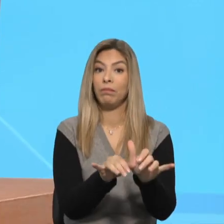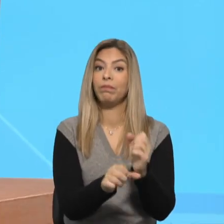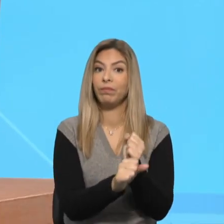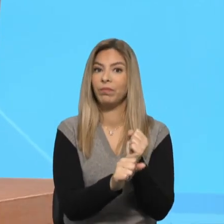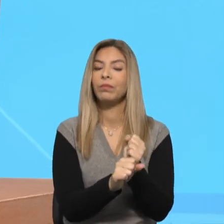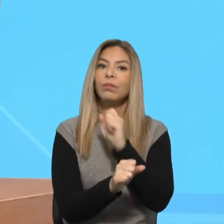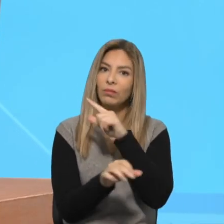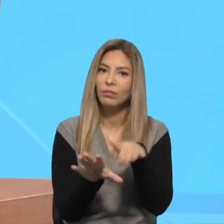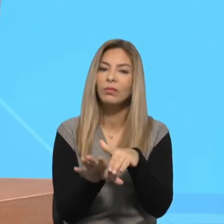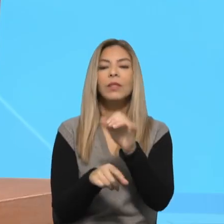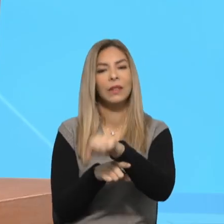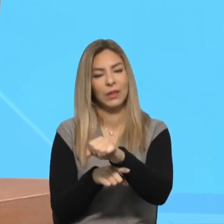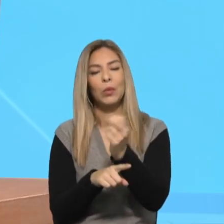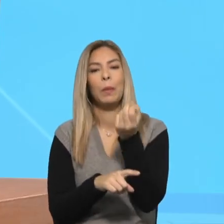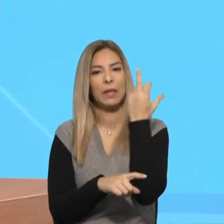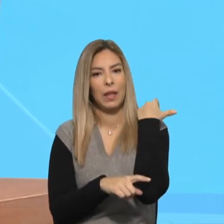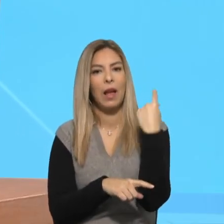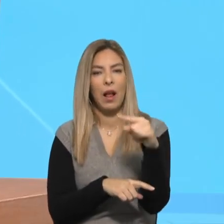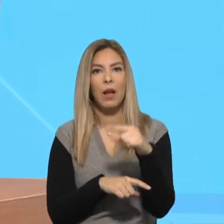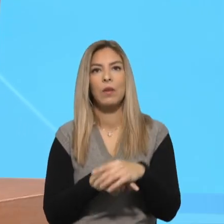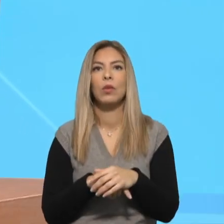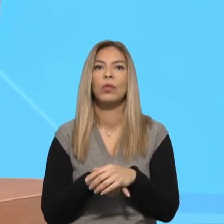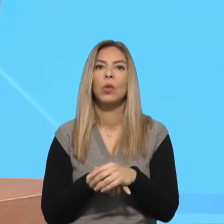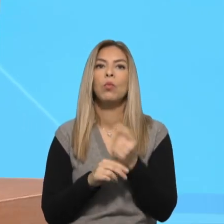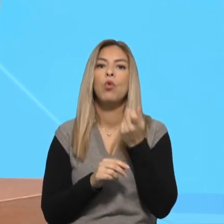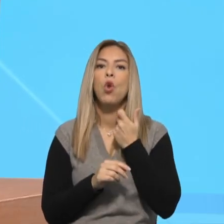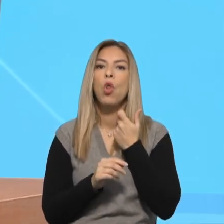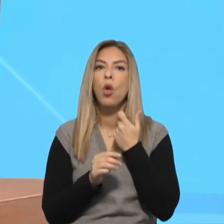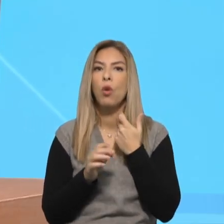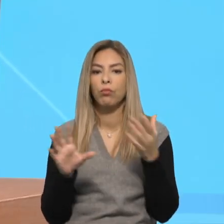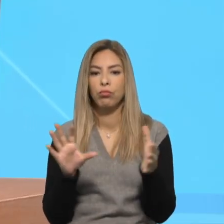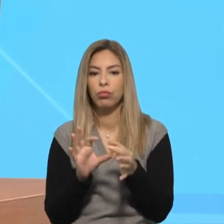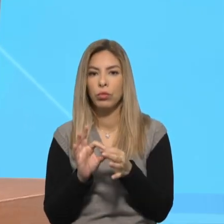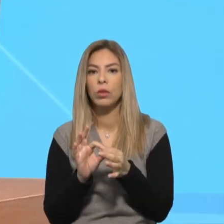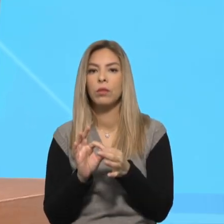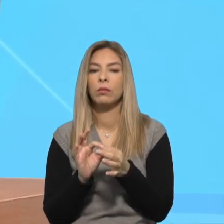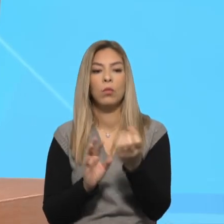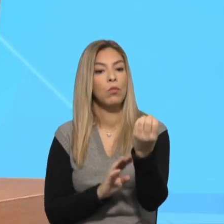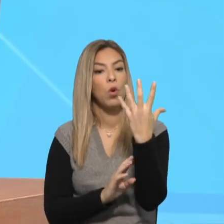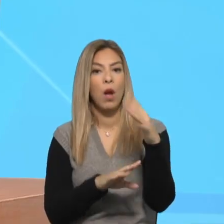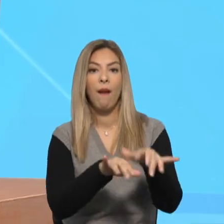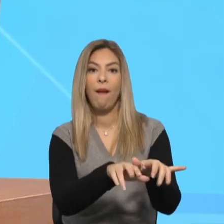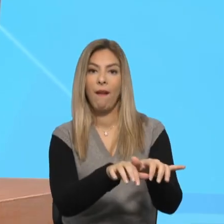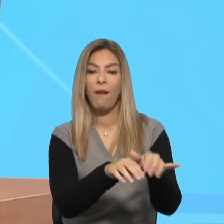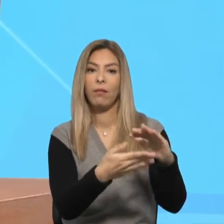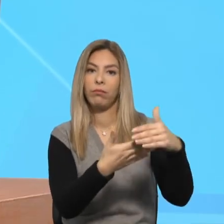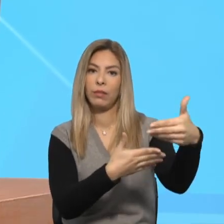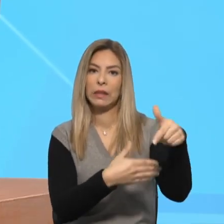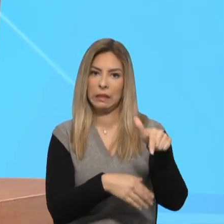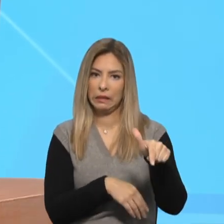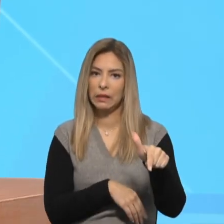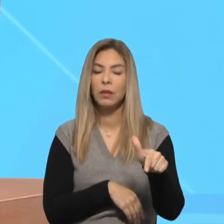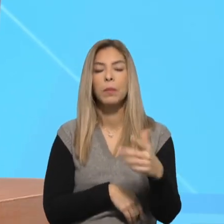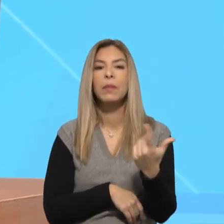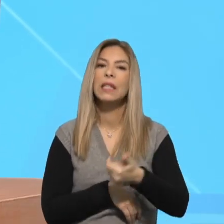também um vencedor em teletrabalho, que era um pequeno presépio que estava ligado com o seu ecrã e, portanto, é essa presença. Aqui o que interessa é